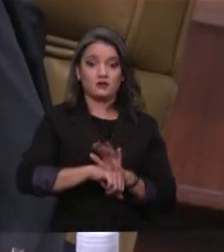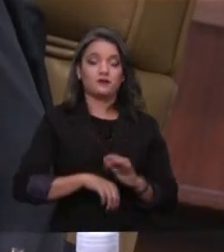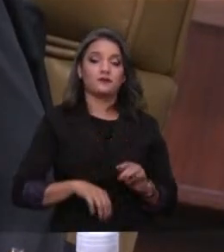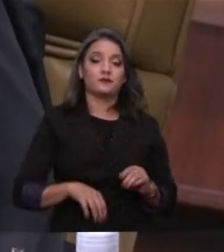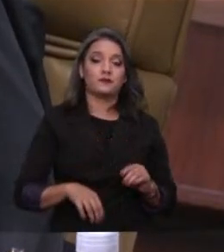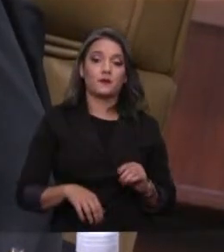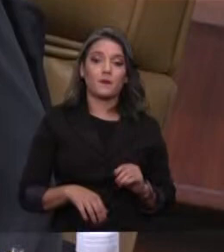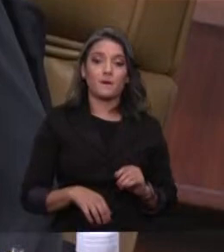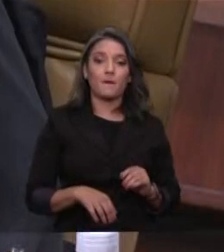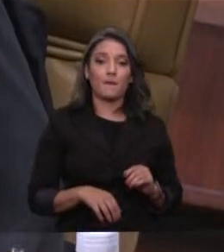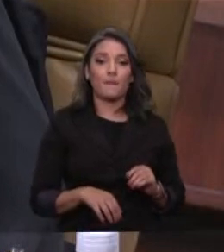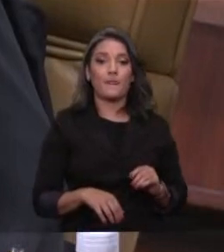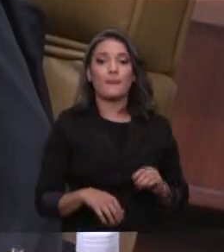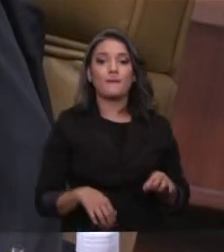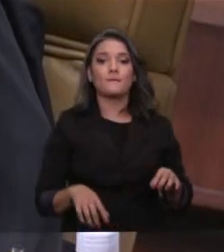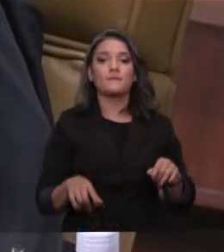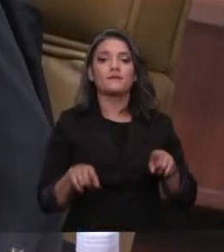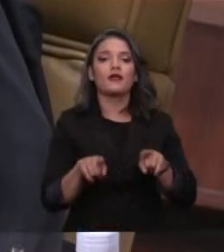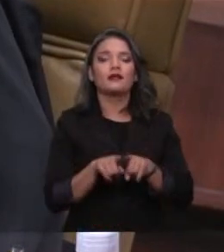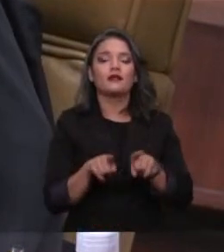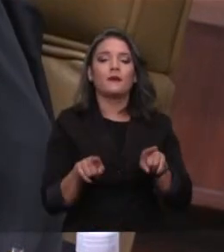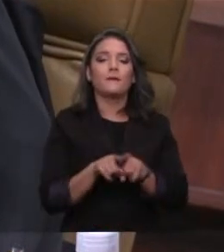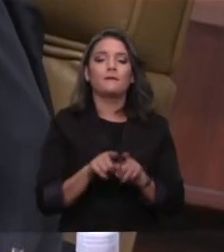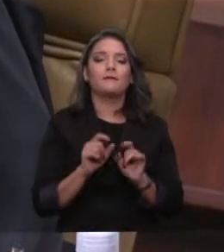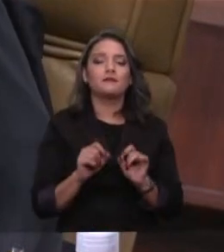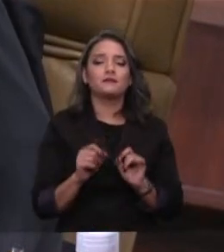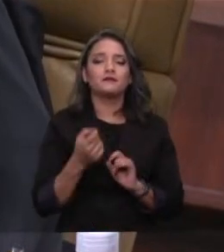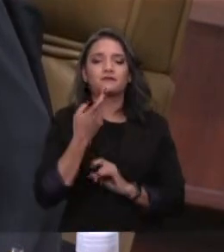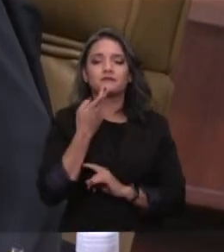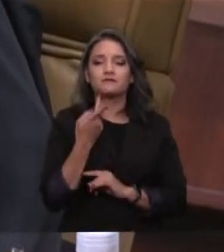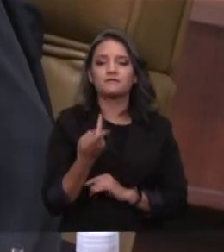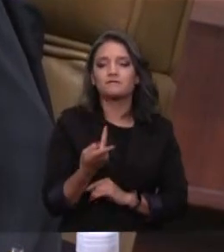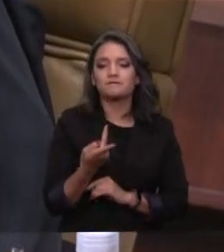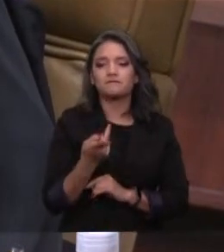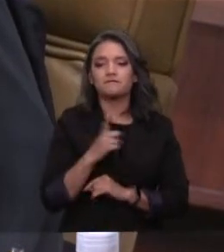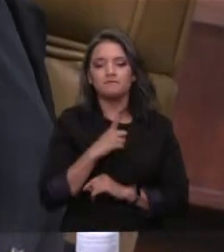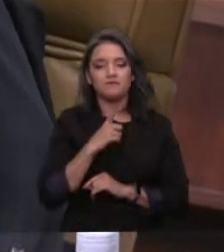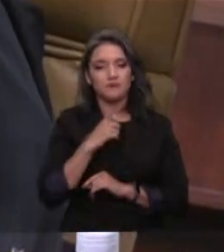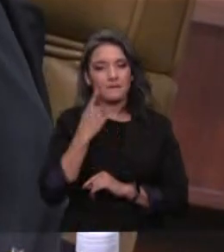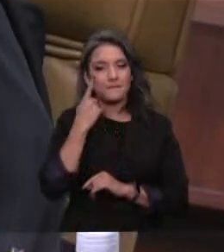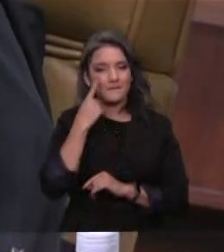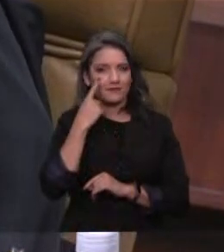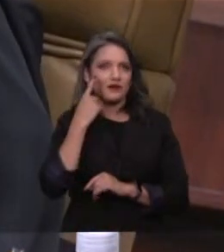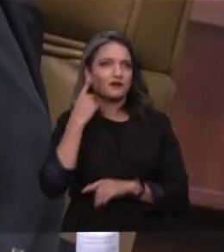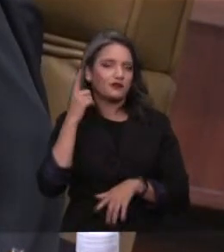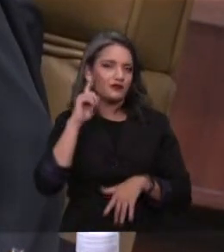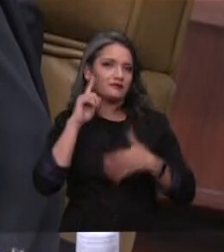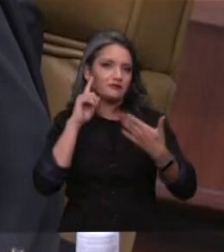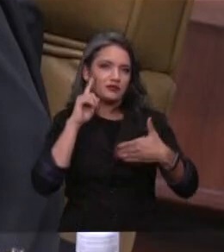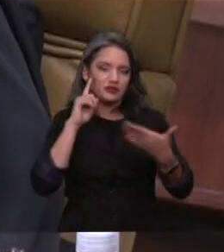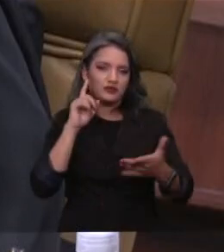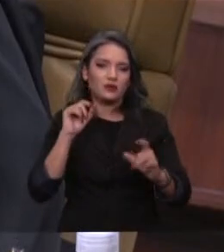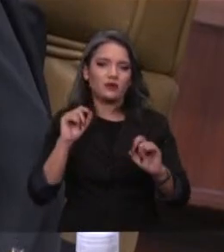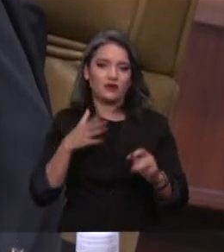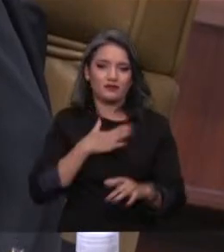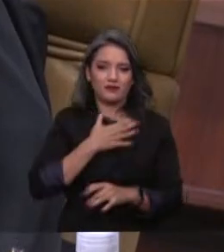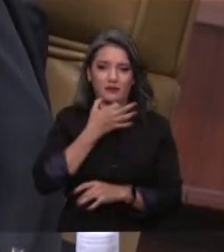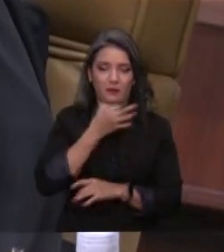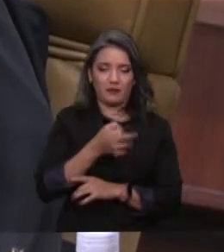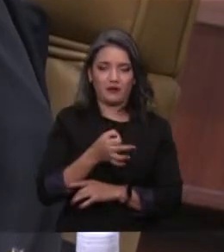sobre uma certa banalização que se tem verificado no cotidiano forense, a meu